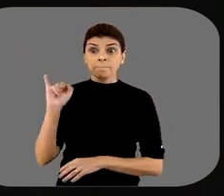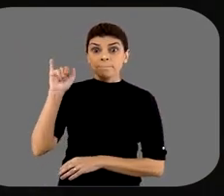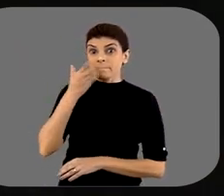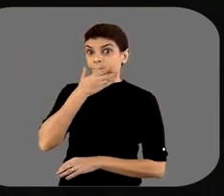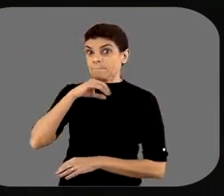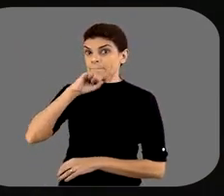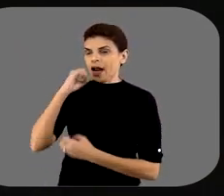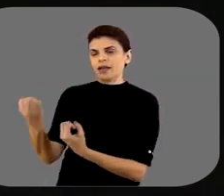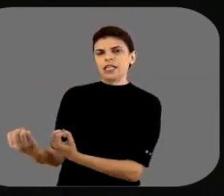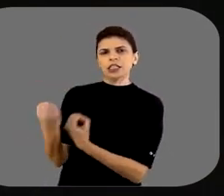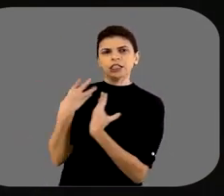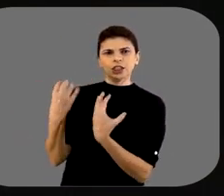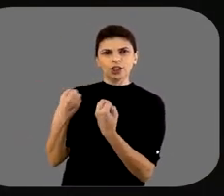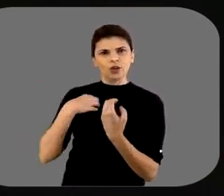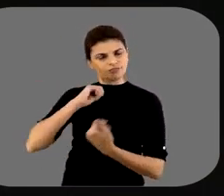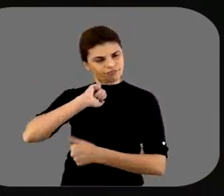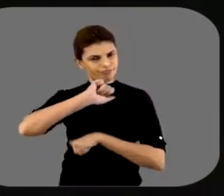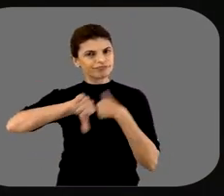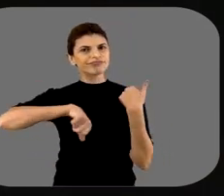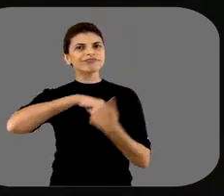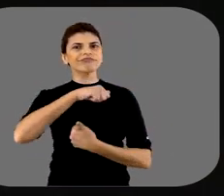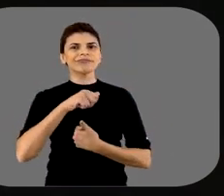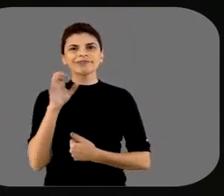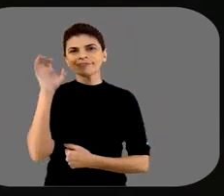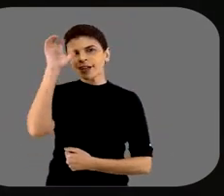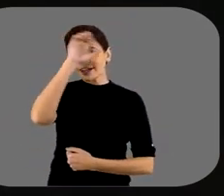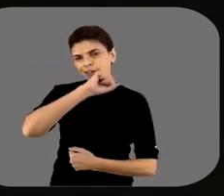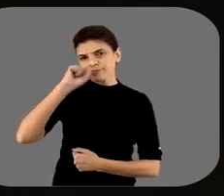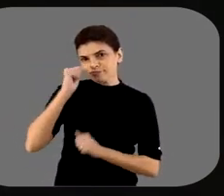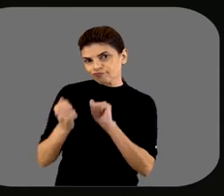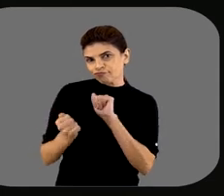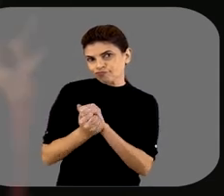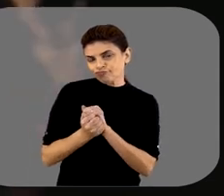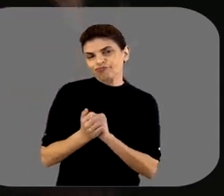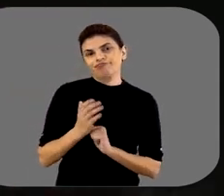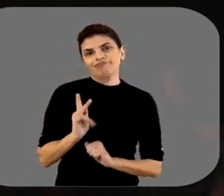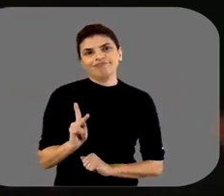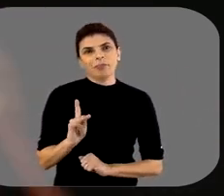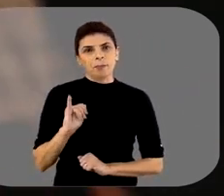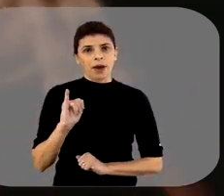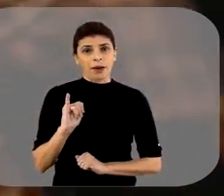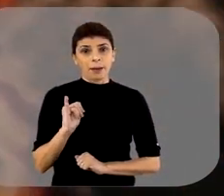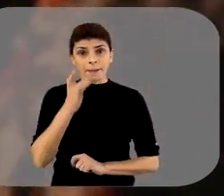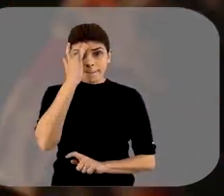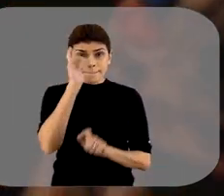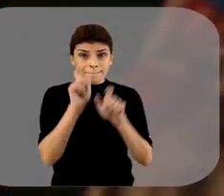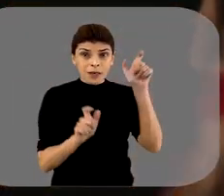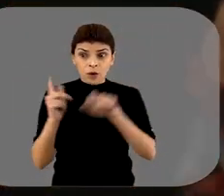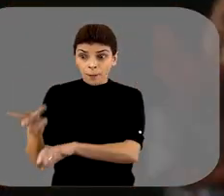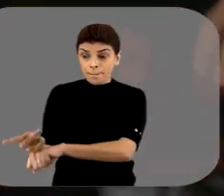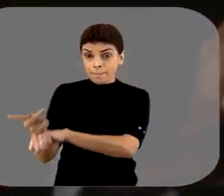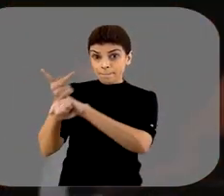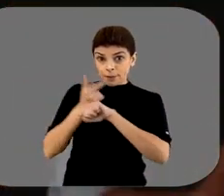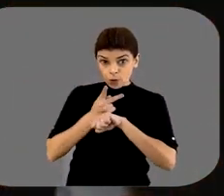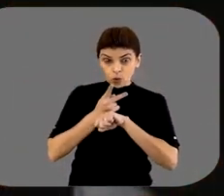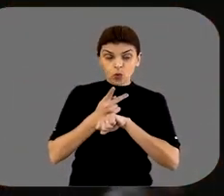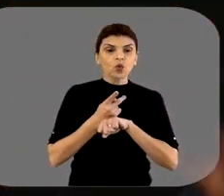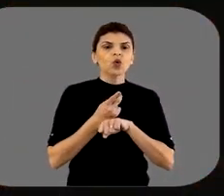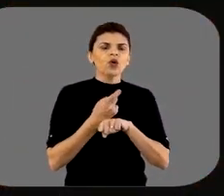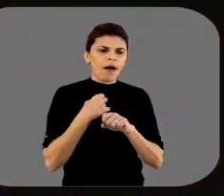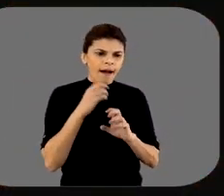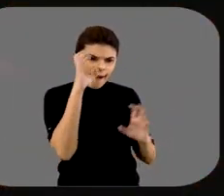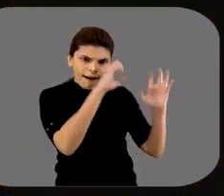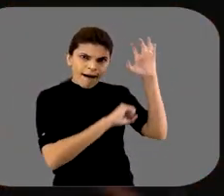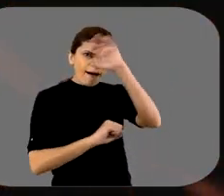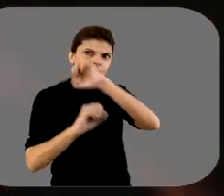e eu aprendi tudo, virei igual ao meu pai. a pessoa me procura para poder aprender